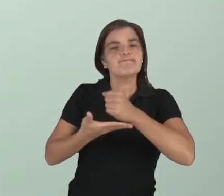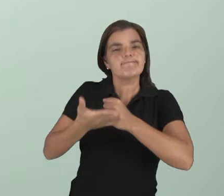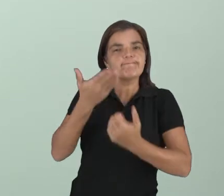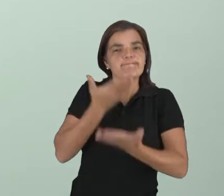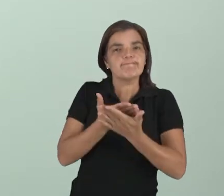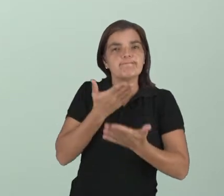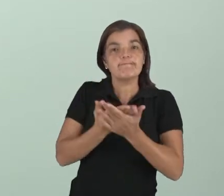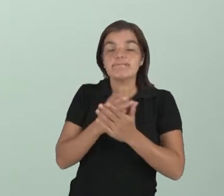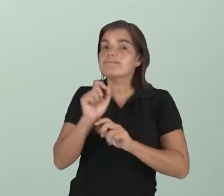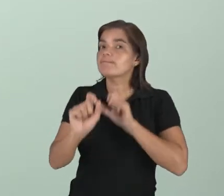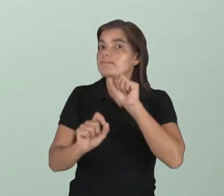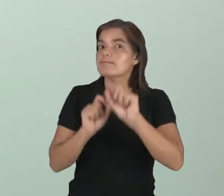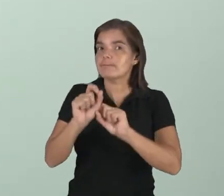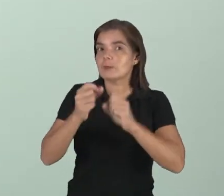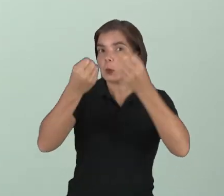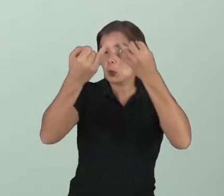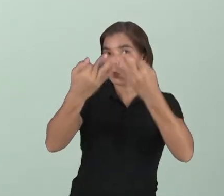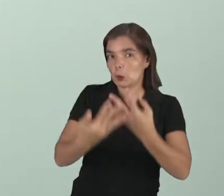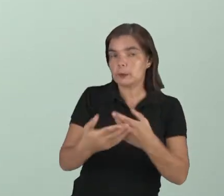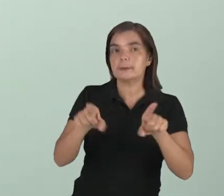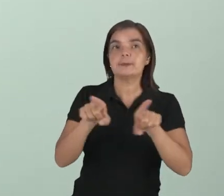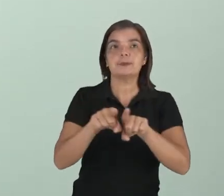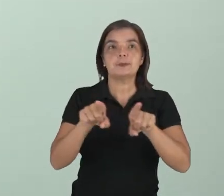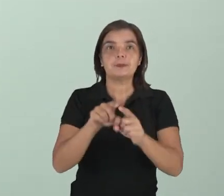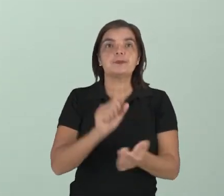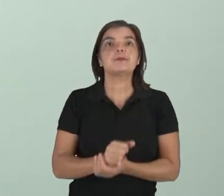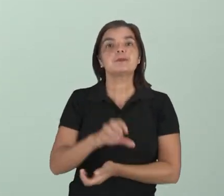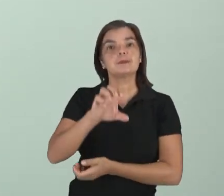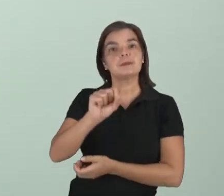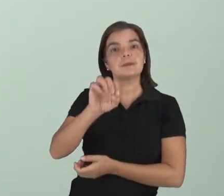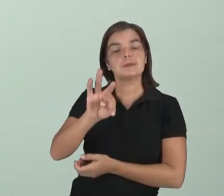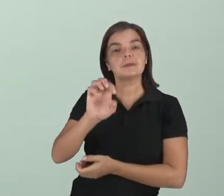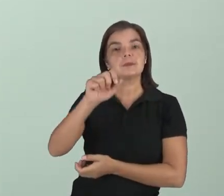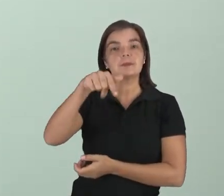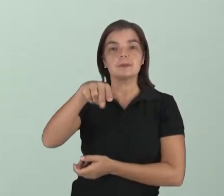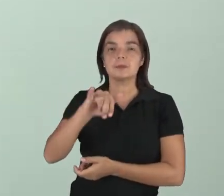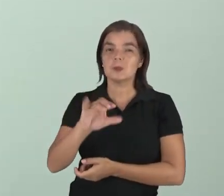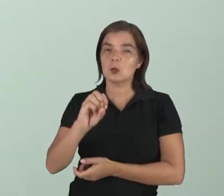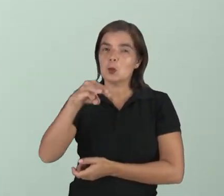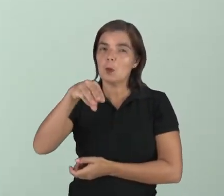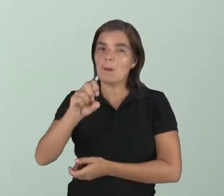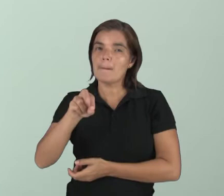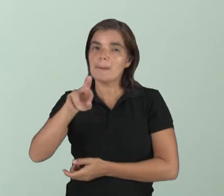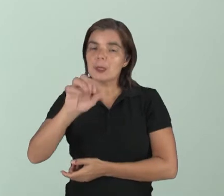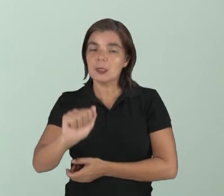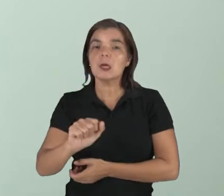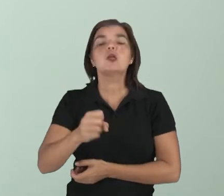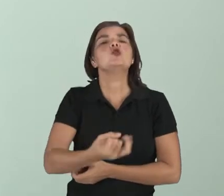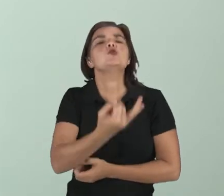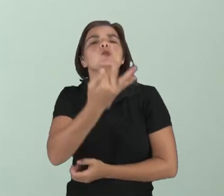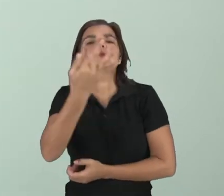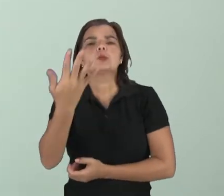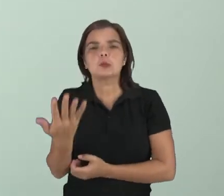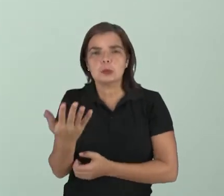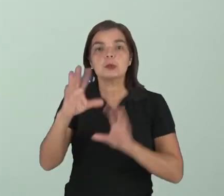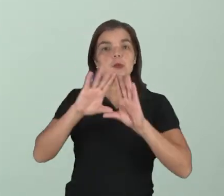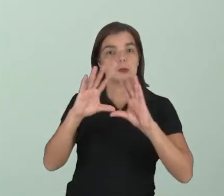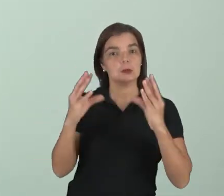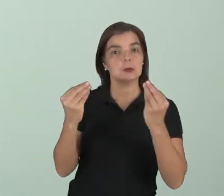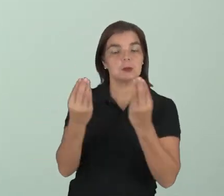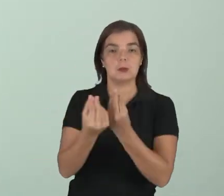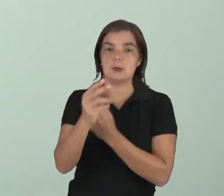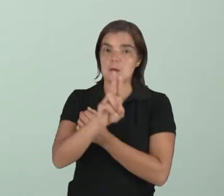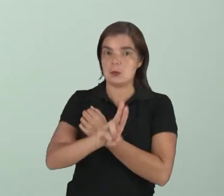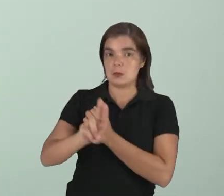gente trabalhar o conceito de estequiometria e quantificar ou determinar a quantidade das substâncias que